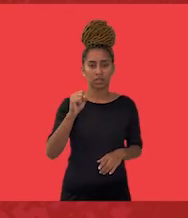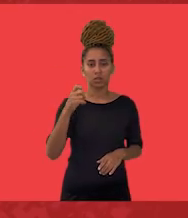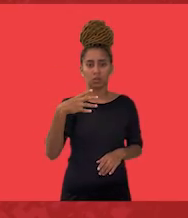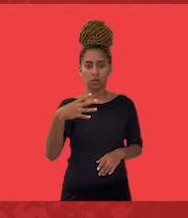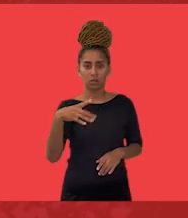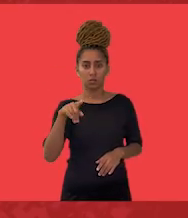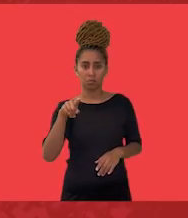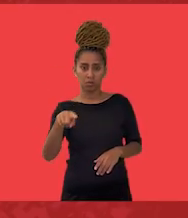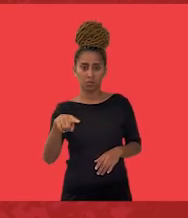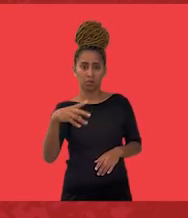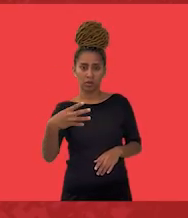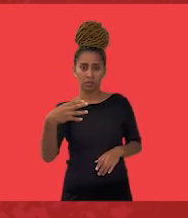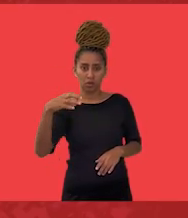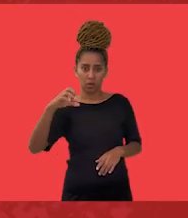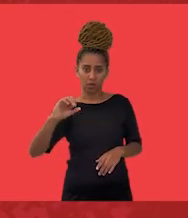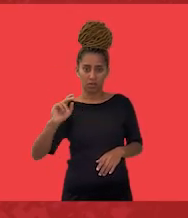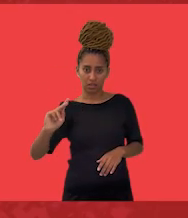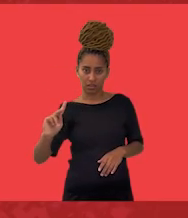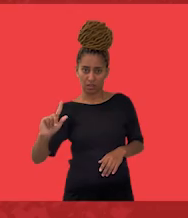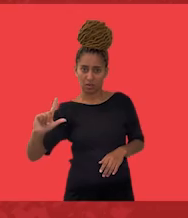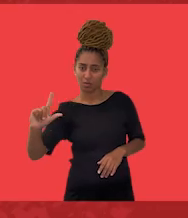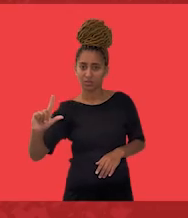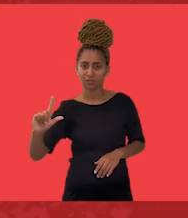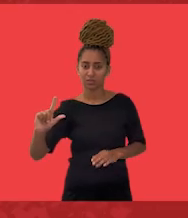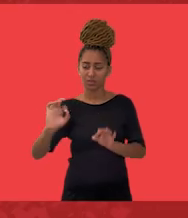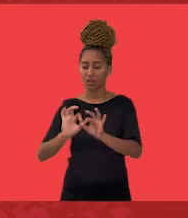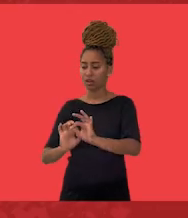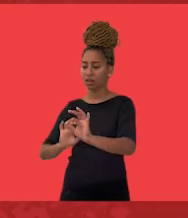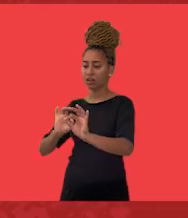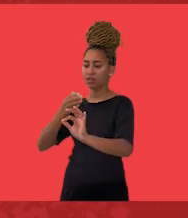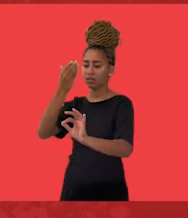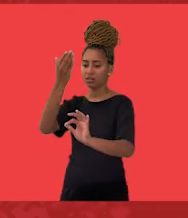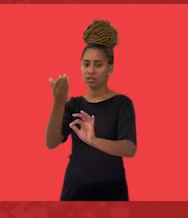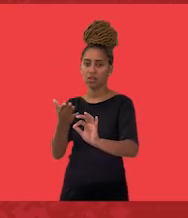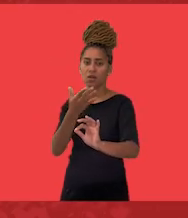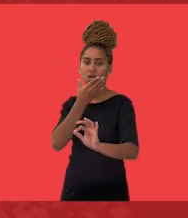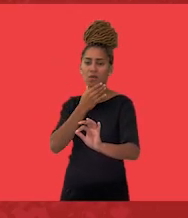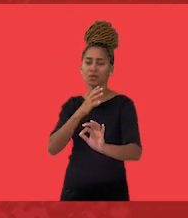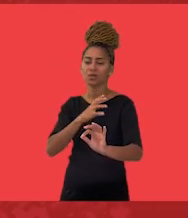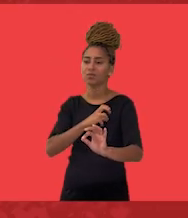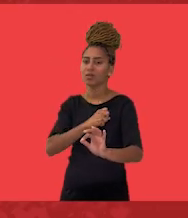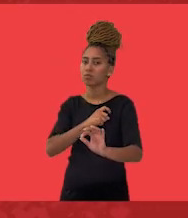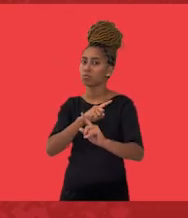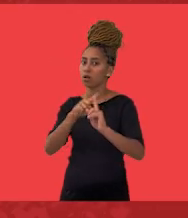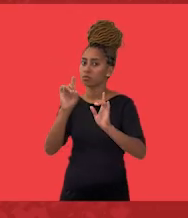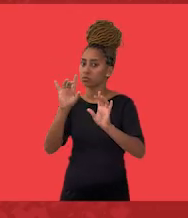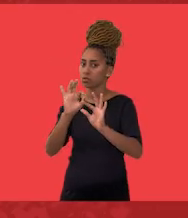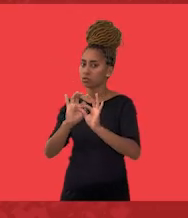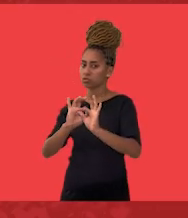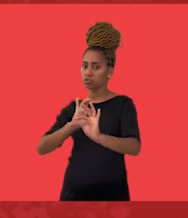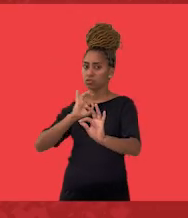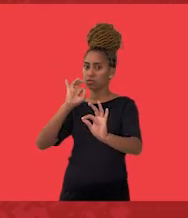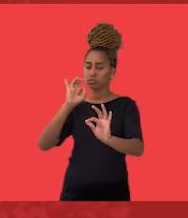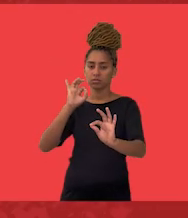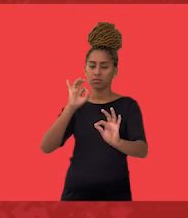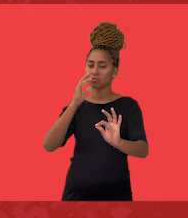Minha amiga, a tantas distâncias, observa um quadro azul a 1,5 metro